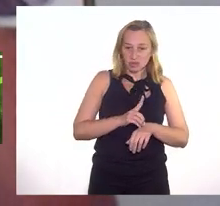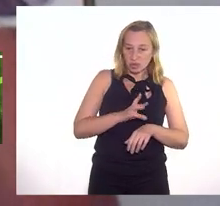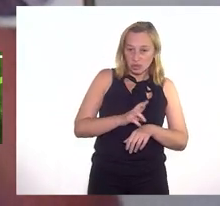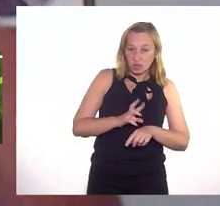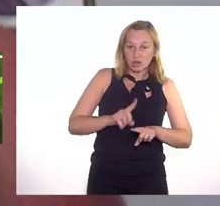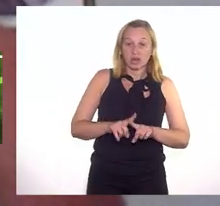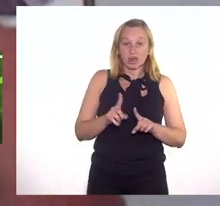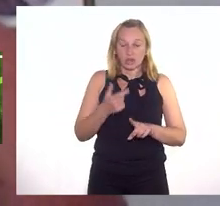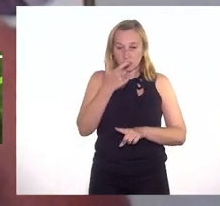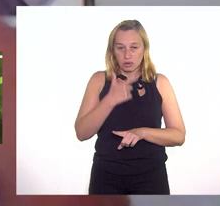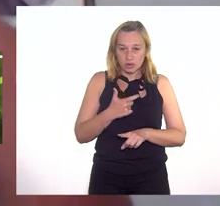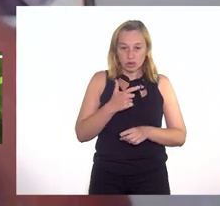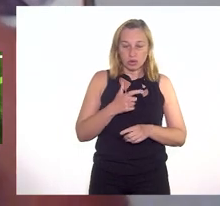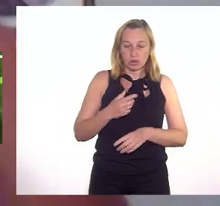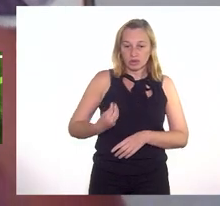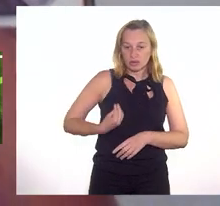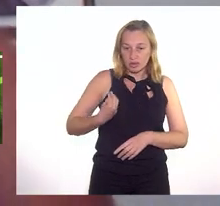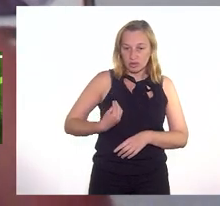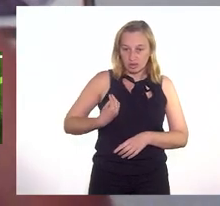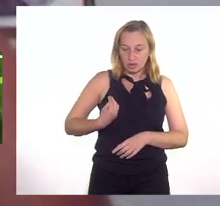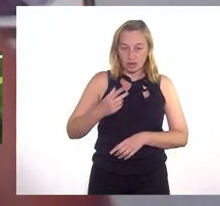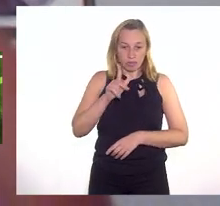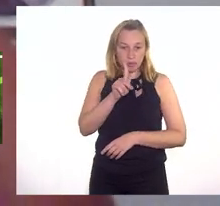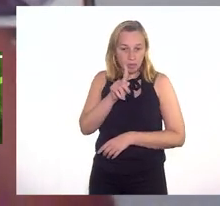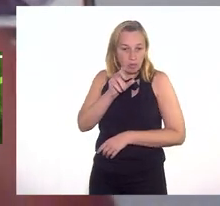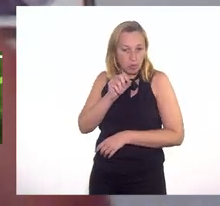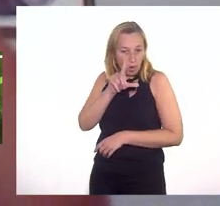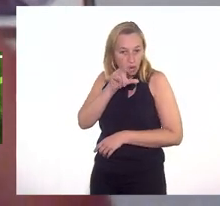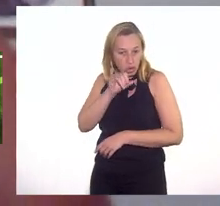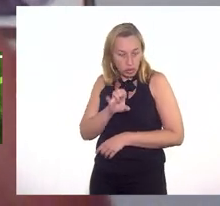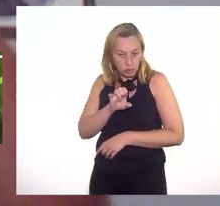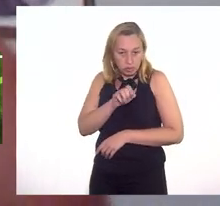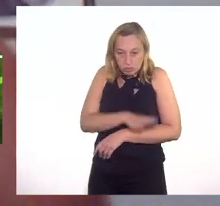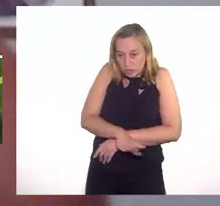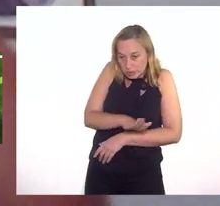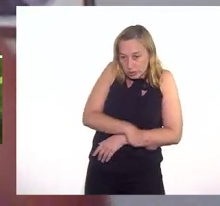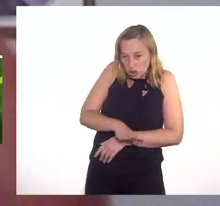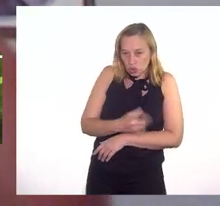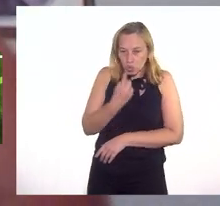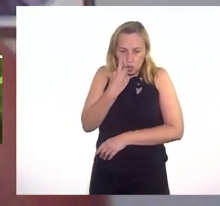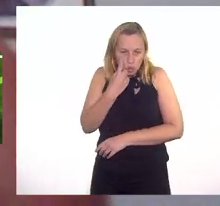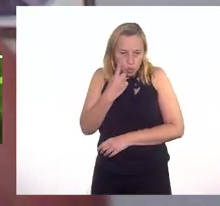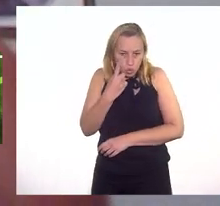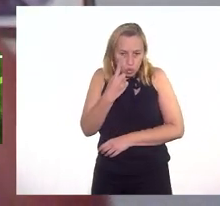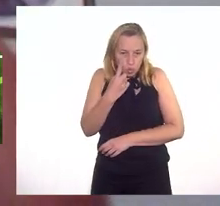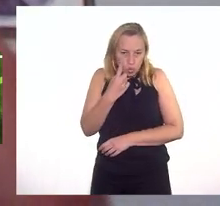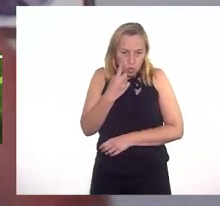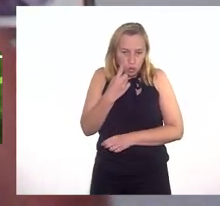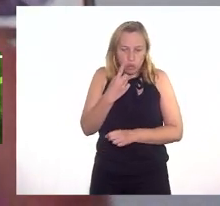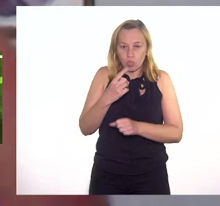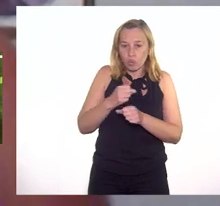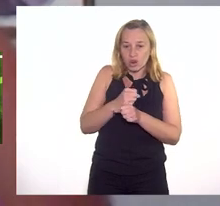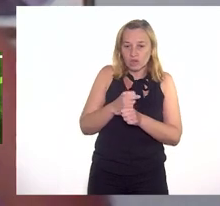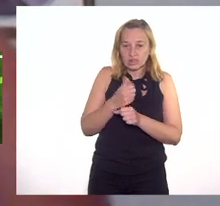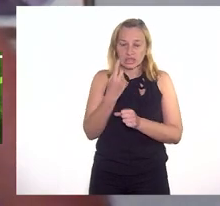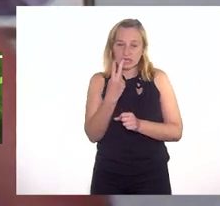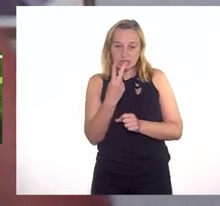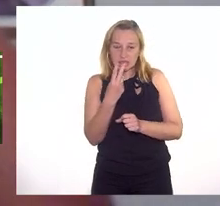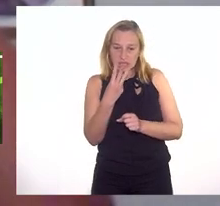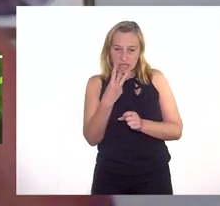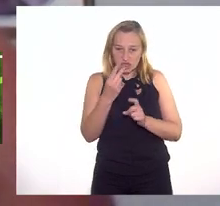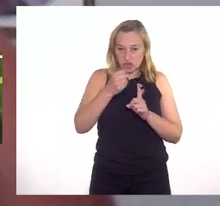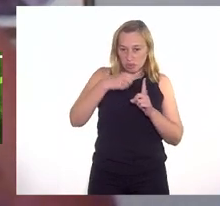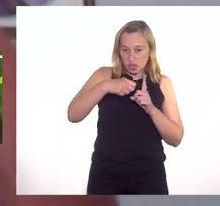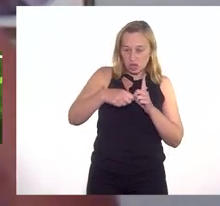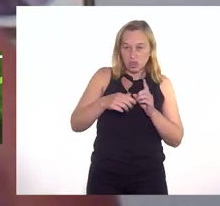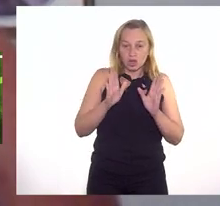Eu sou uma sobrevivente da pólio. Tive pólio na infância, com um ano, por volta de um ano e três meses. E hoje eu tenho